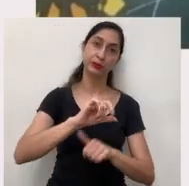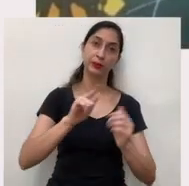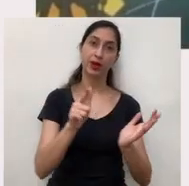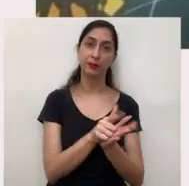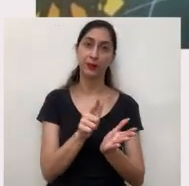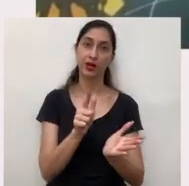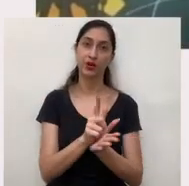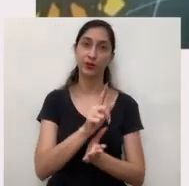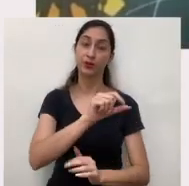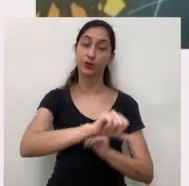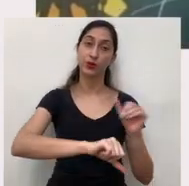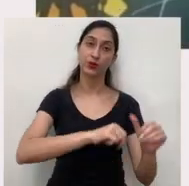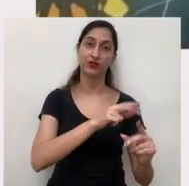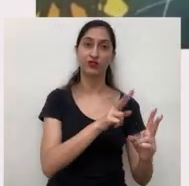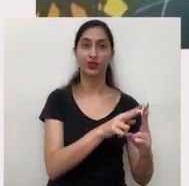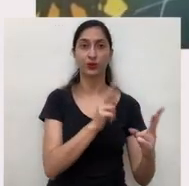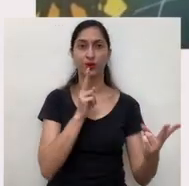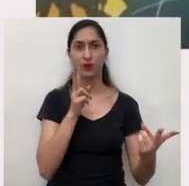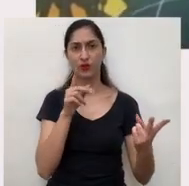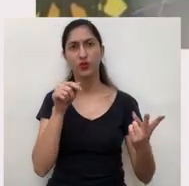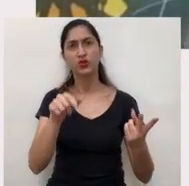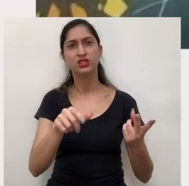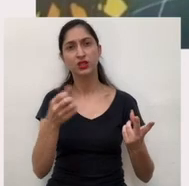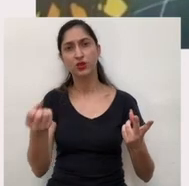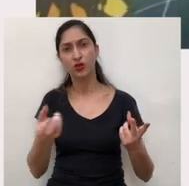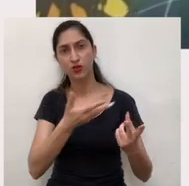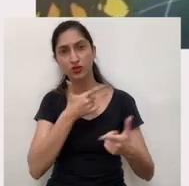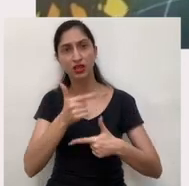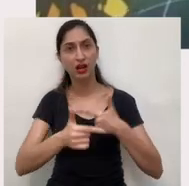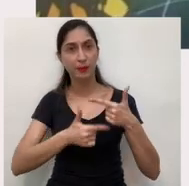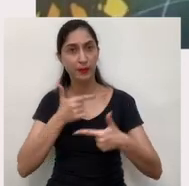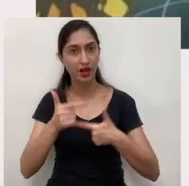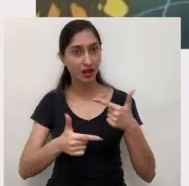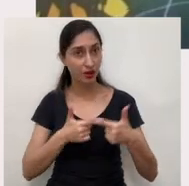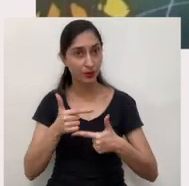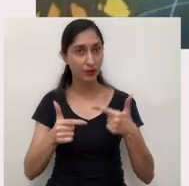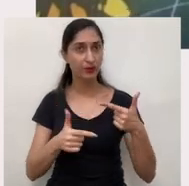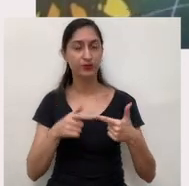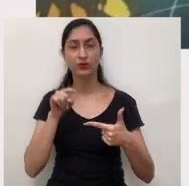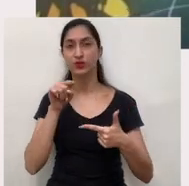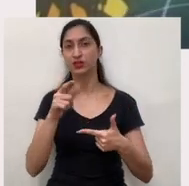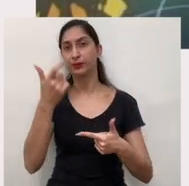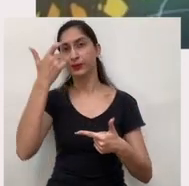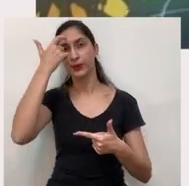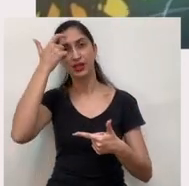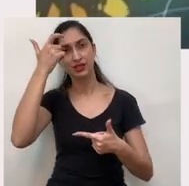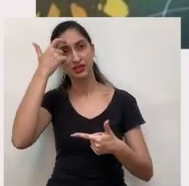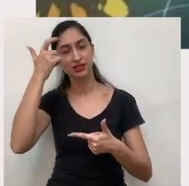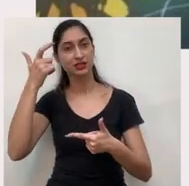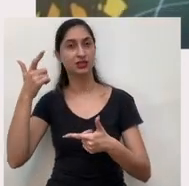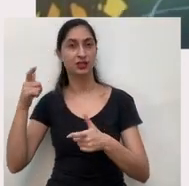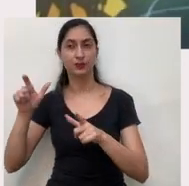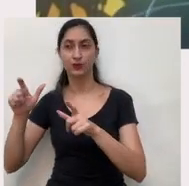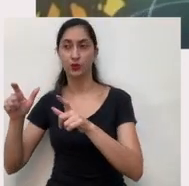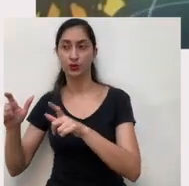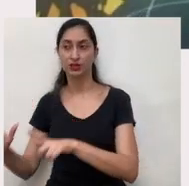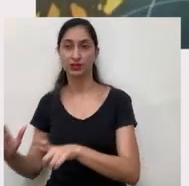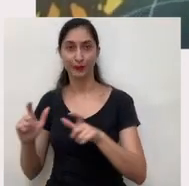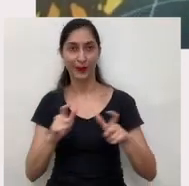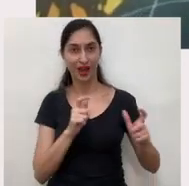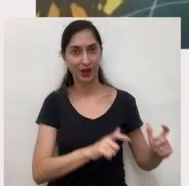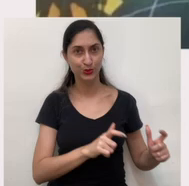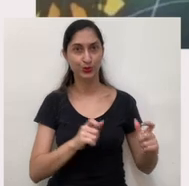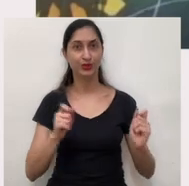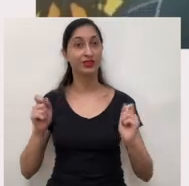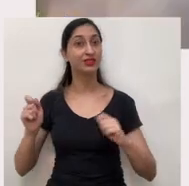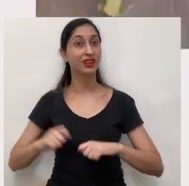você faz esse novo trabalho, assim, que tipo de outras possibilidades essas superfícies te trouxeram? E aí, você fala